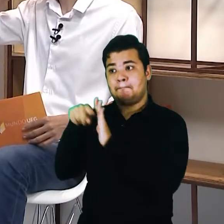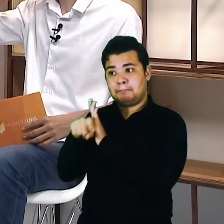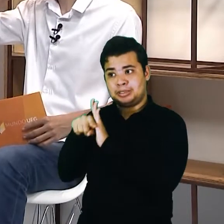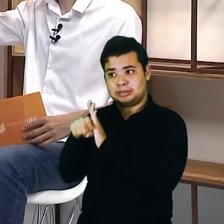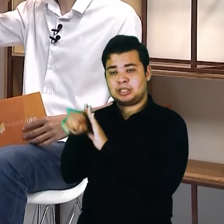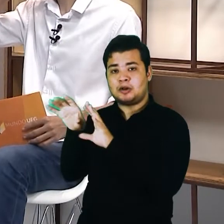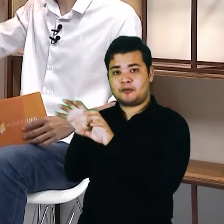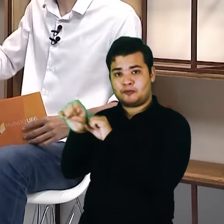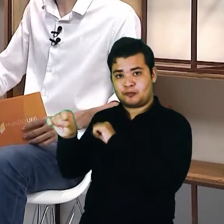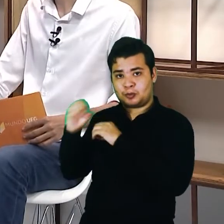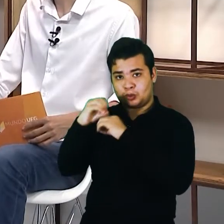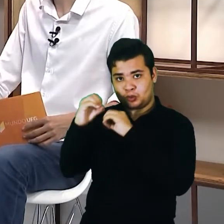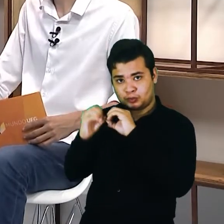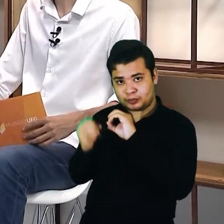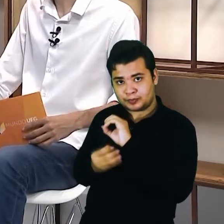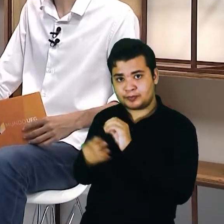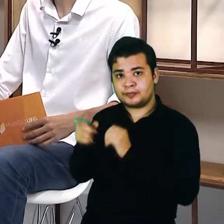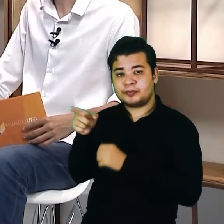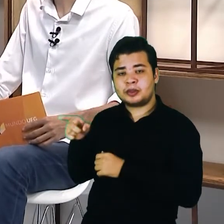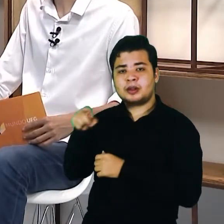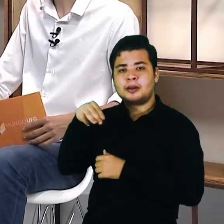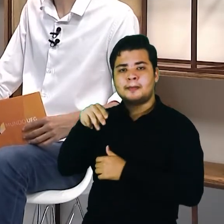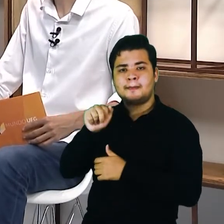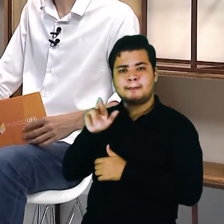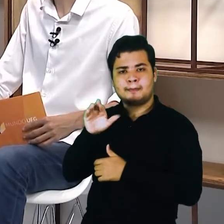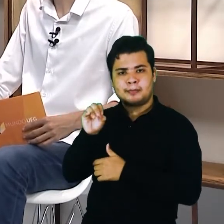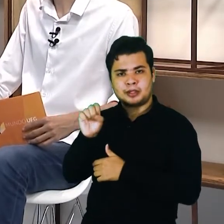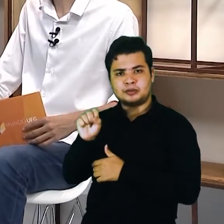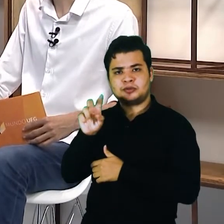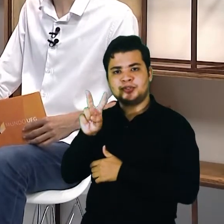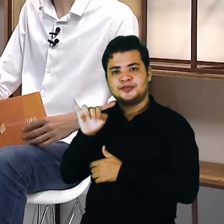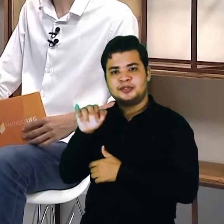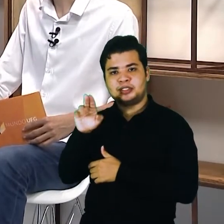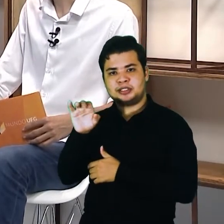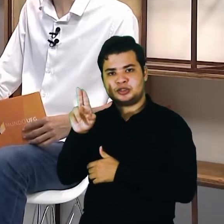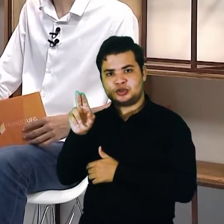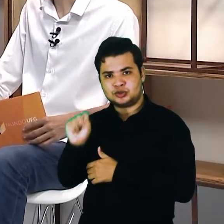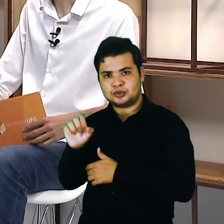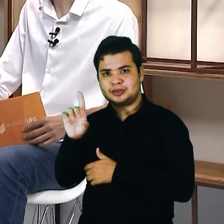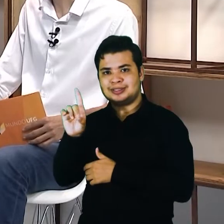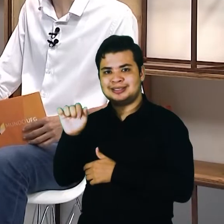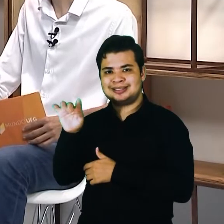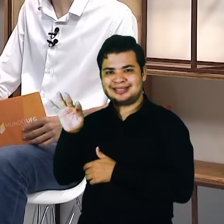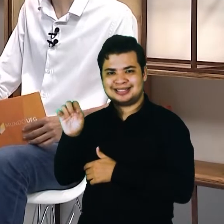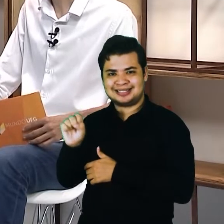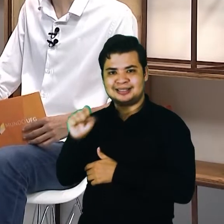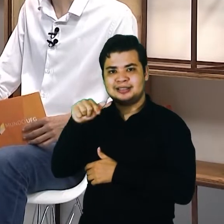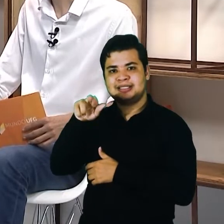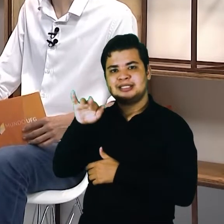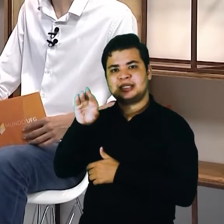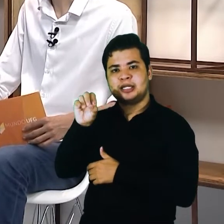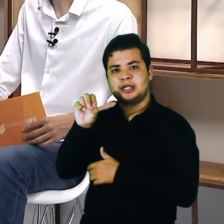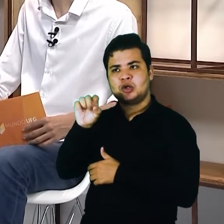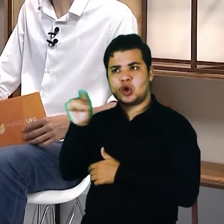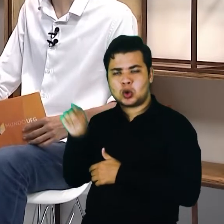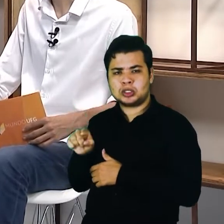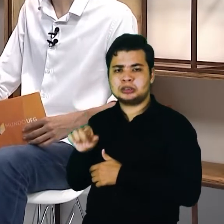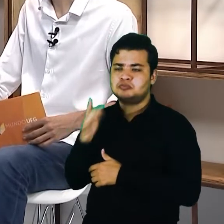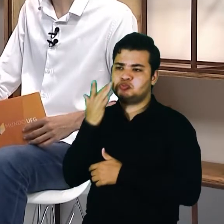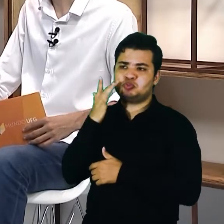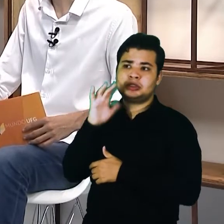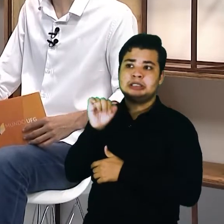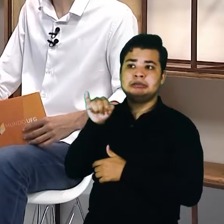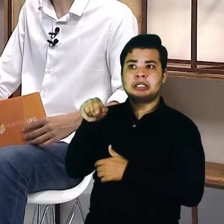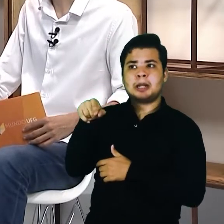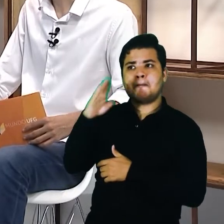pela UFG, o Marcos Vinícius Dantas Queiroz. Agora eu não sei exatamente se ele está no Brasil ainda ou